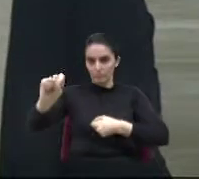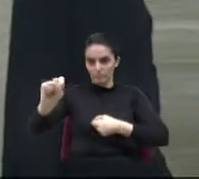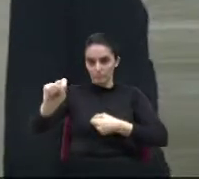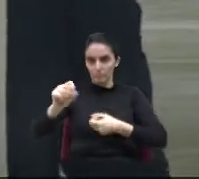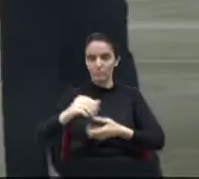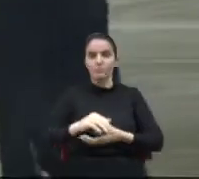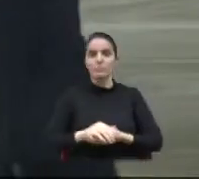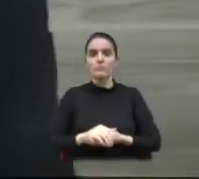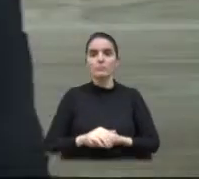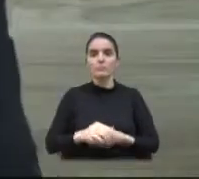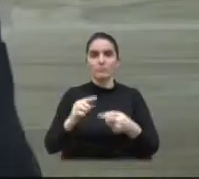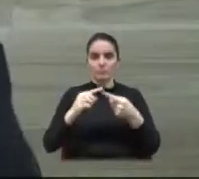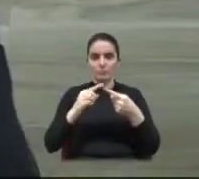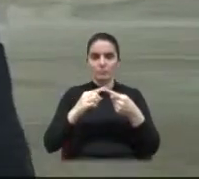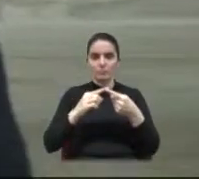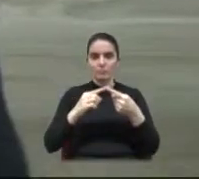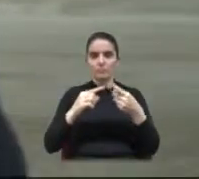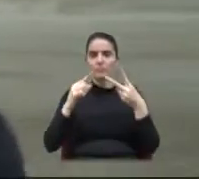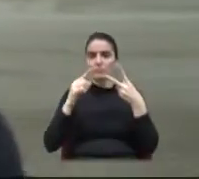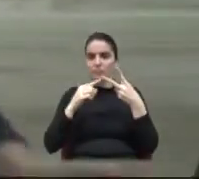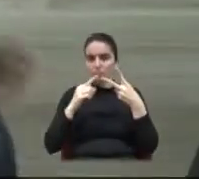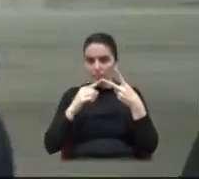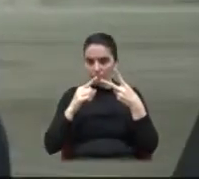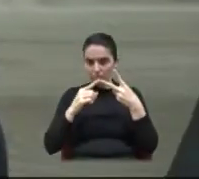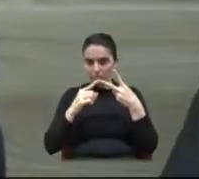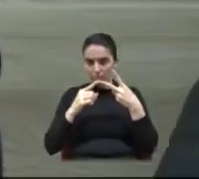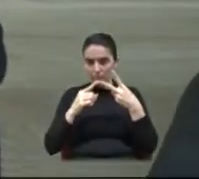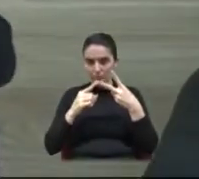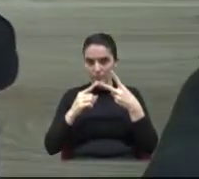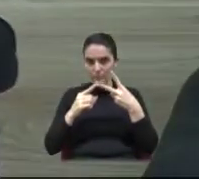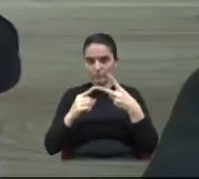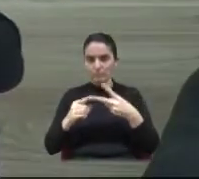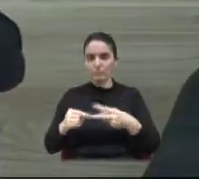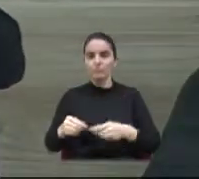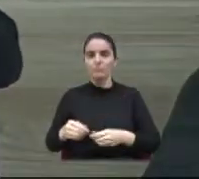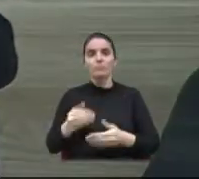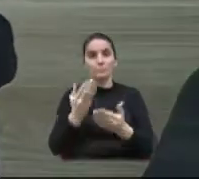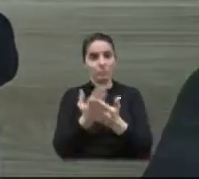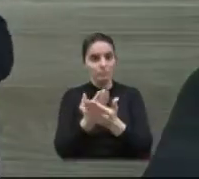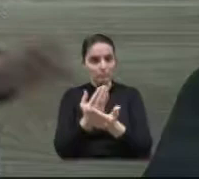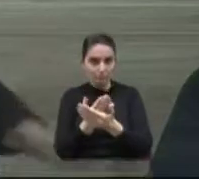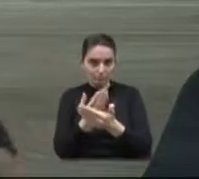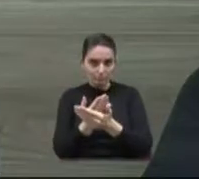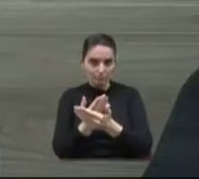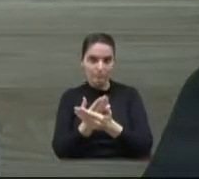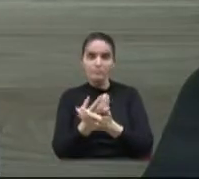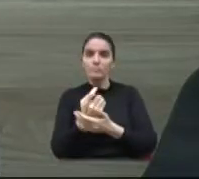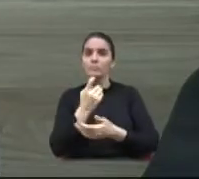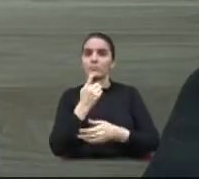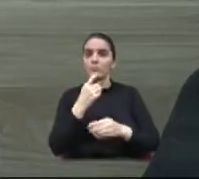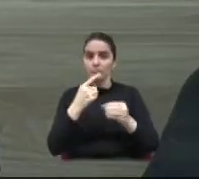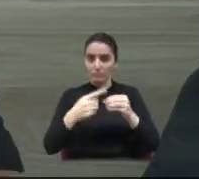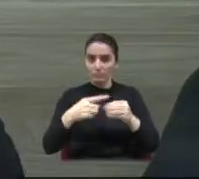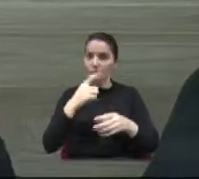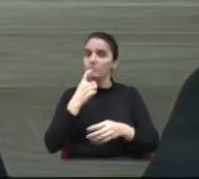outra, a minha caçula, cursando o 2º ano em Campinas.